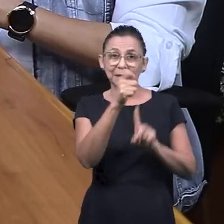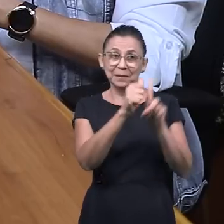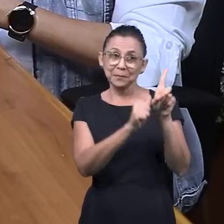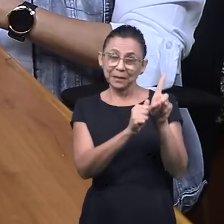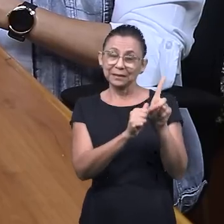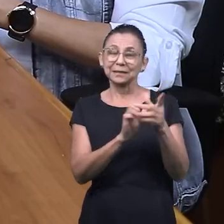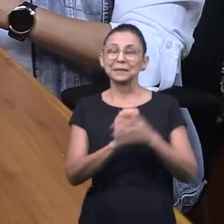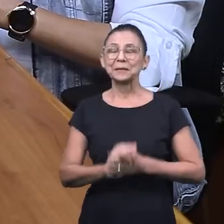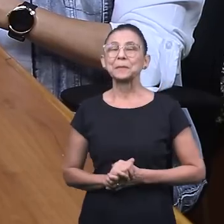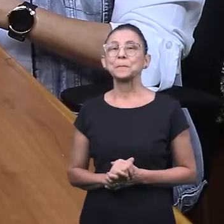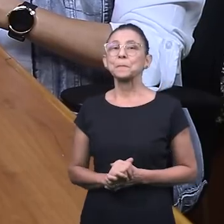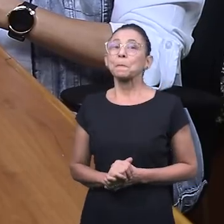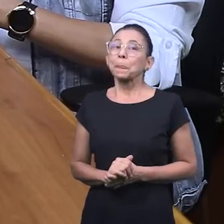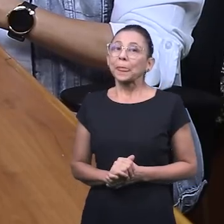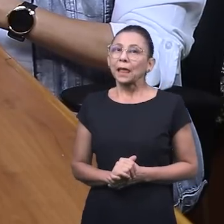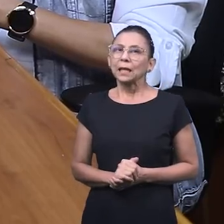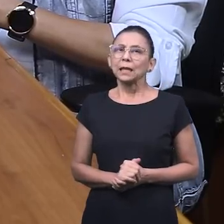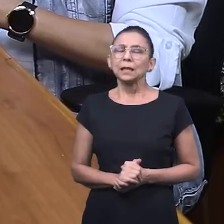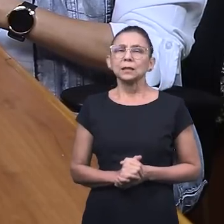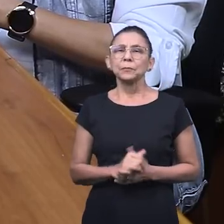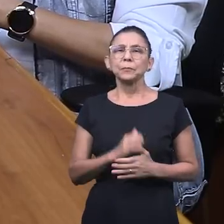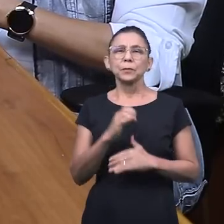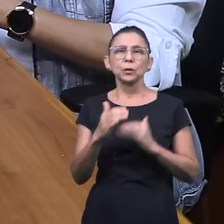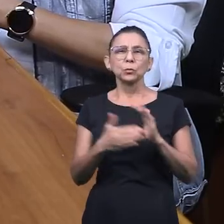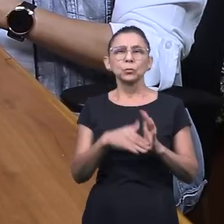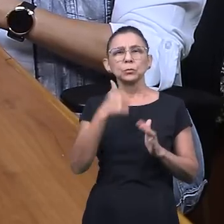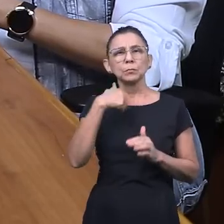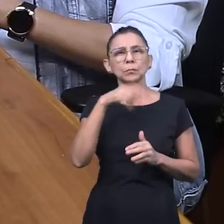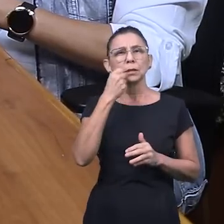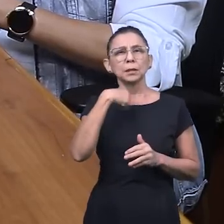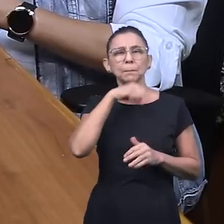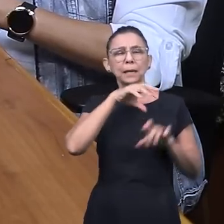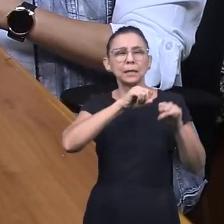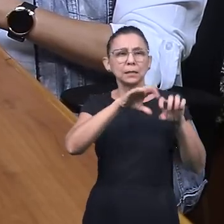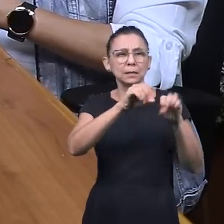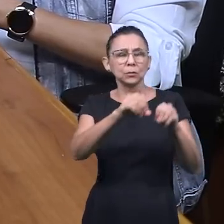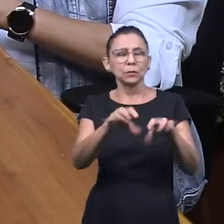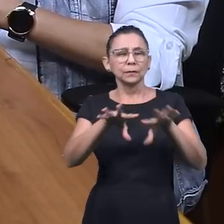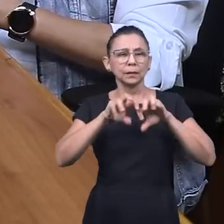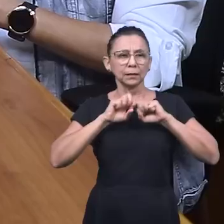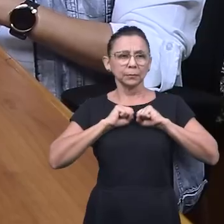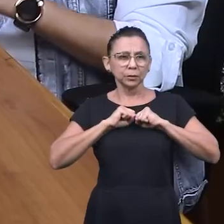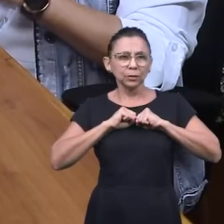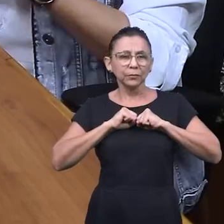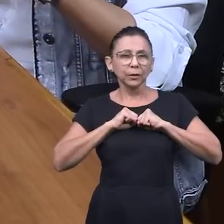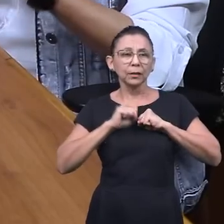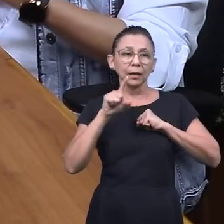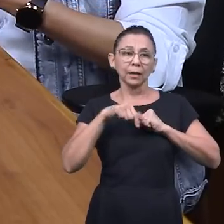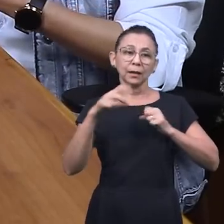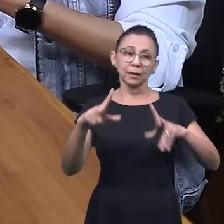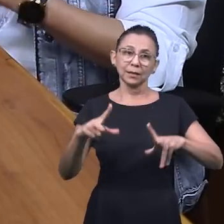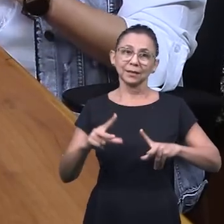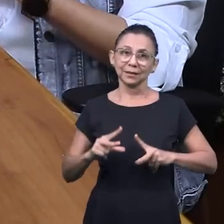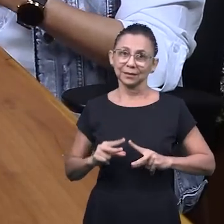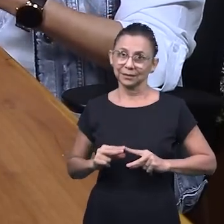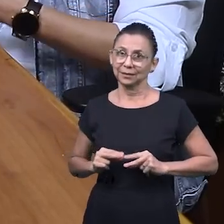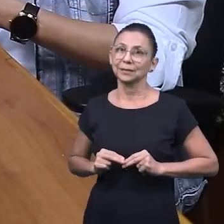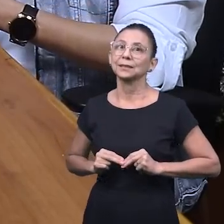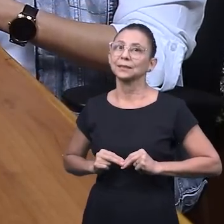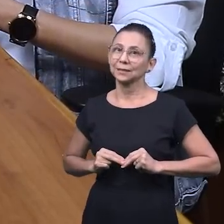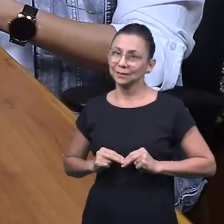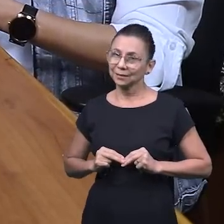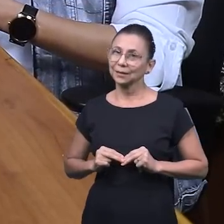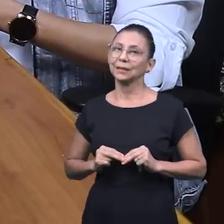né? Ela é muito útil agora nessa nova vida de casada. Sim, com certeza. E como que é